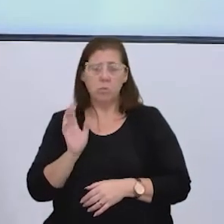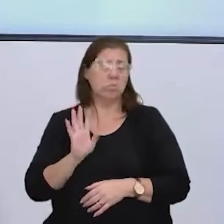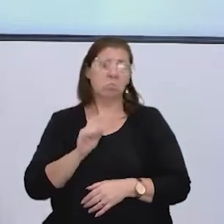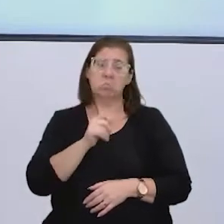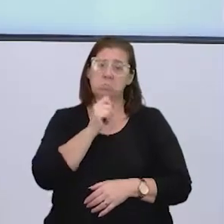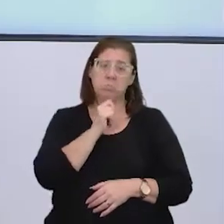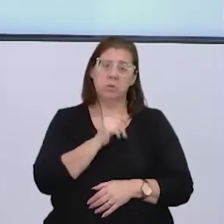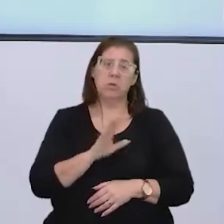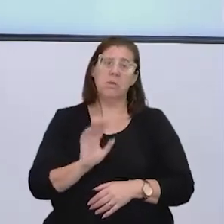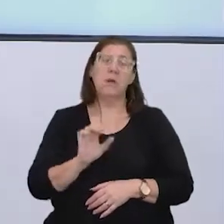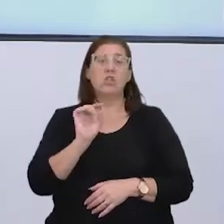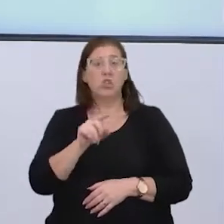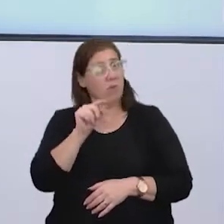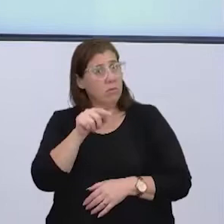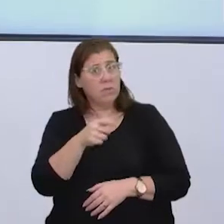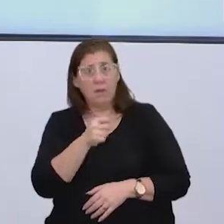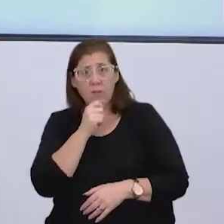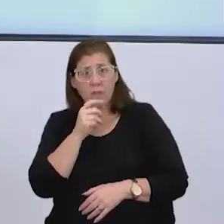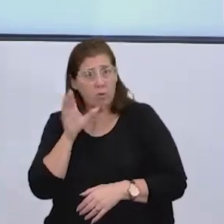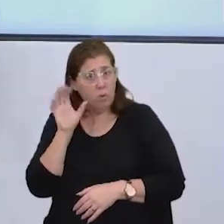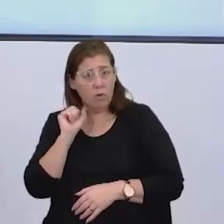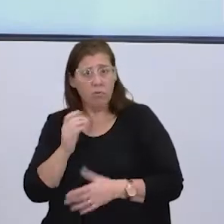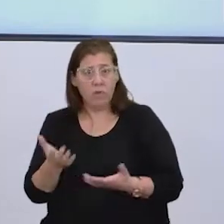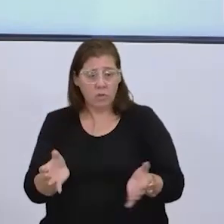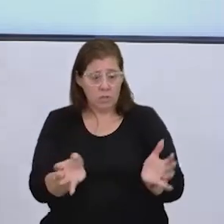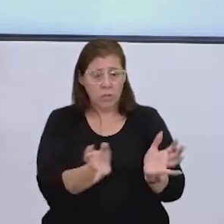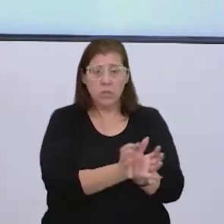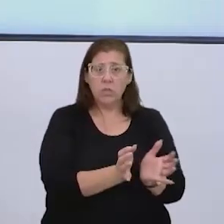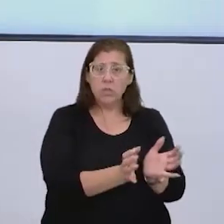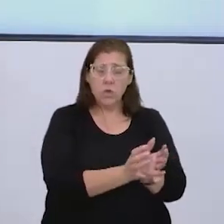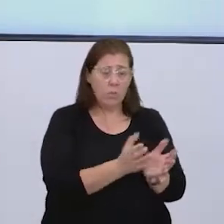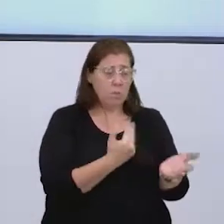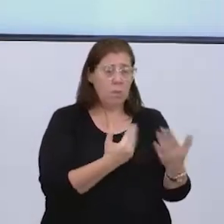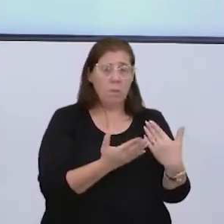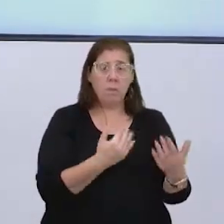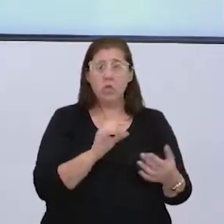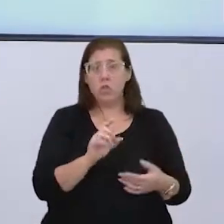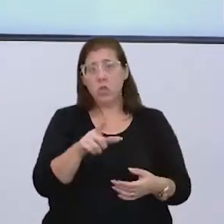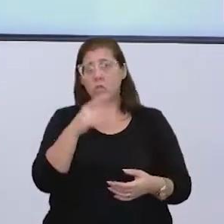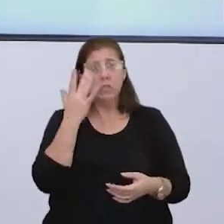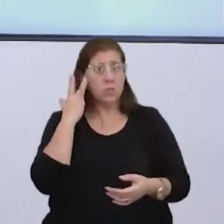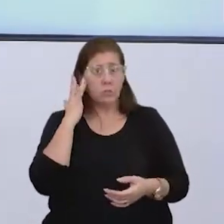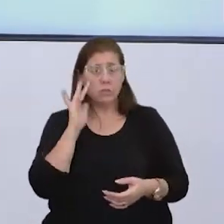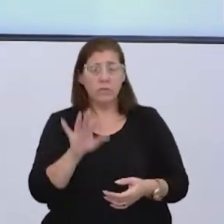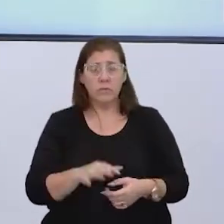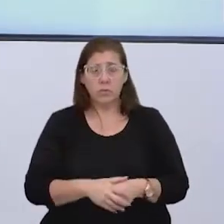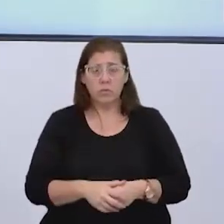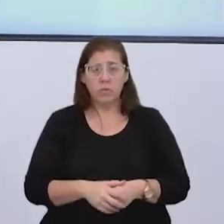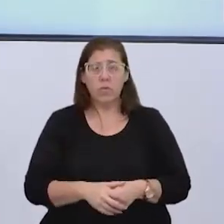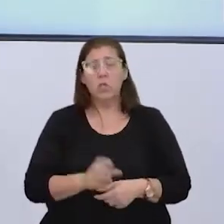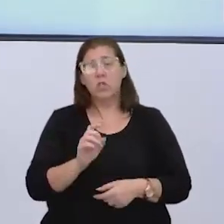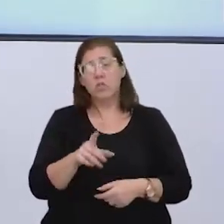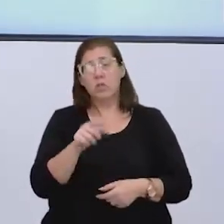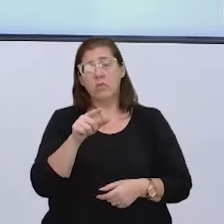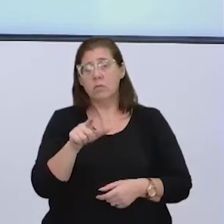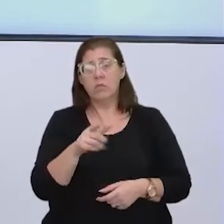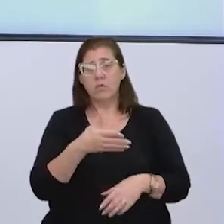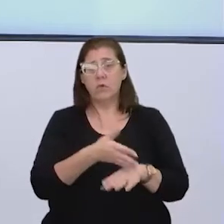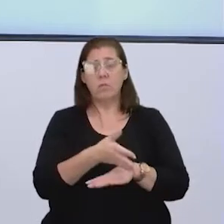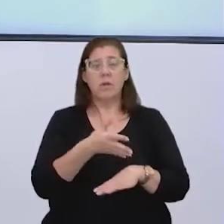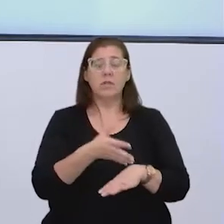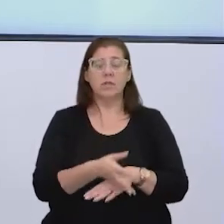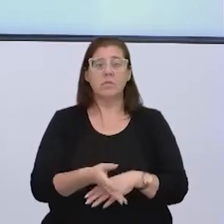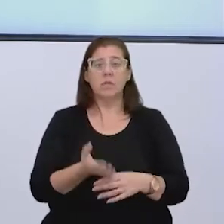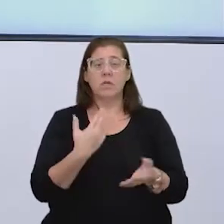Mas só você não ouviu. Nesse grupo de conversa, só você não ouviu. Então, só você não vai fazer parte